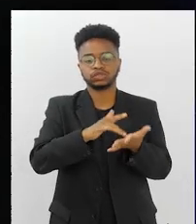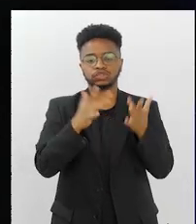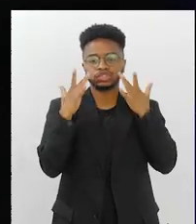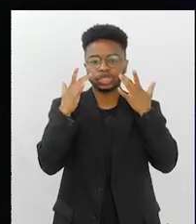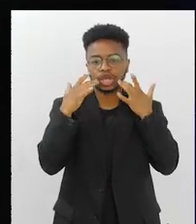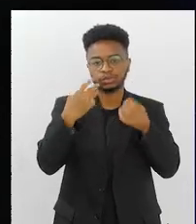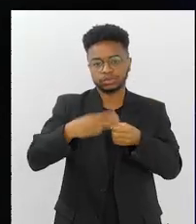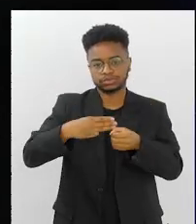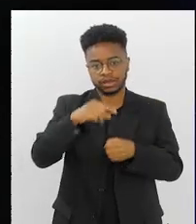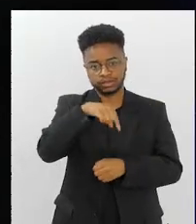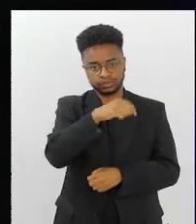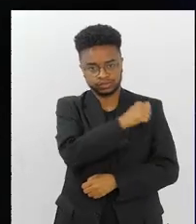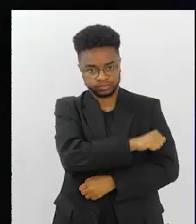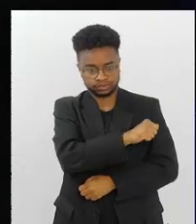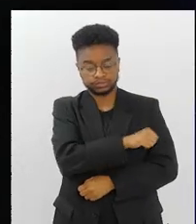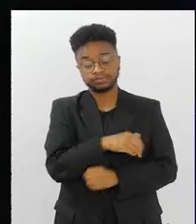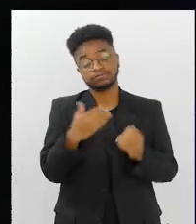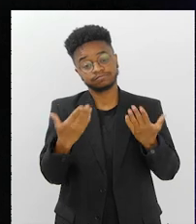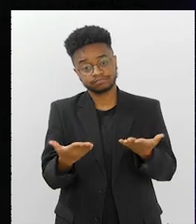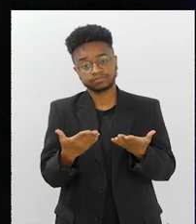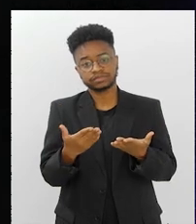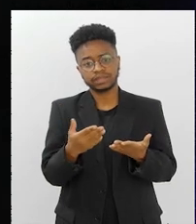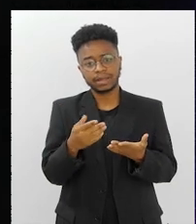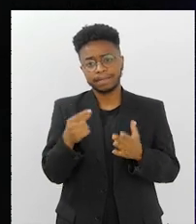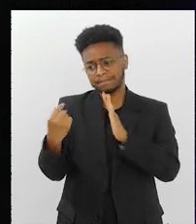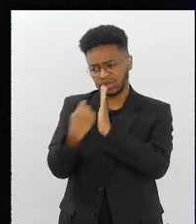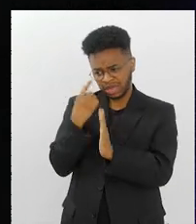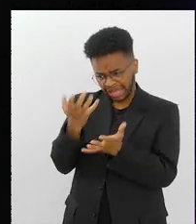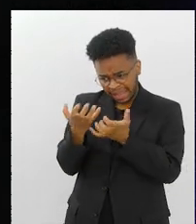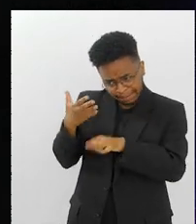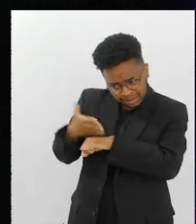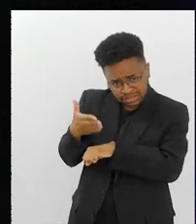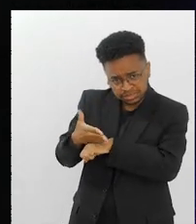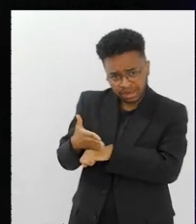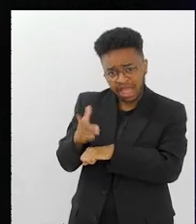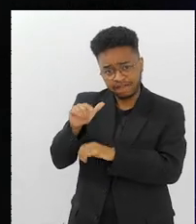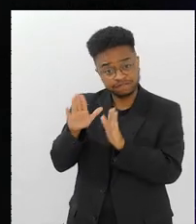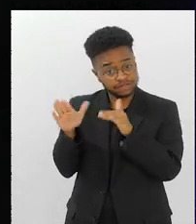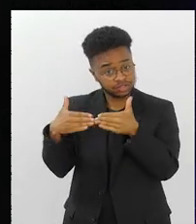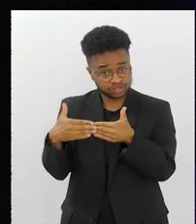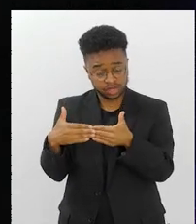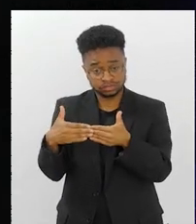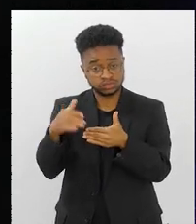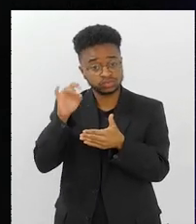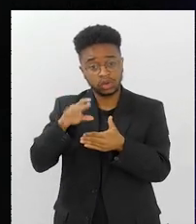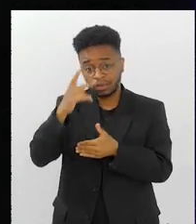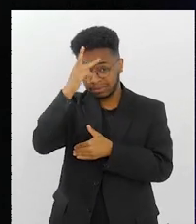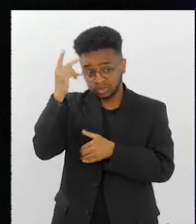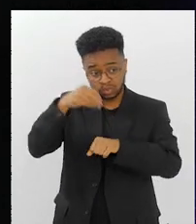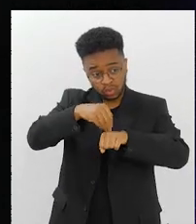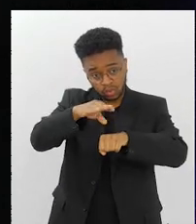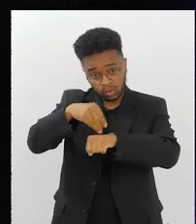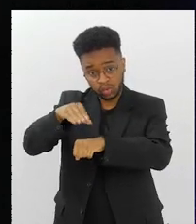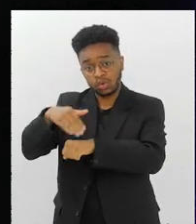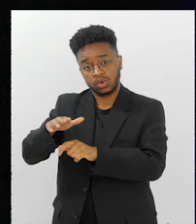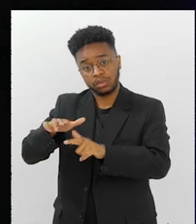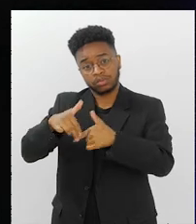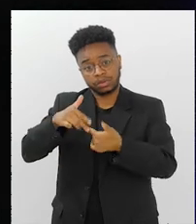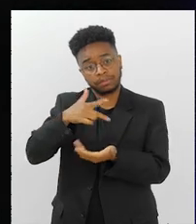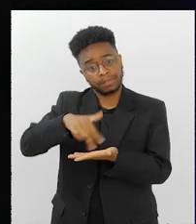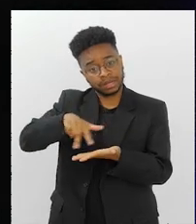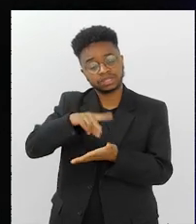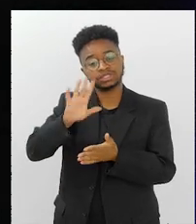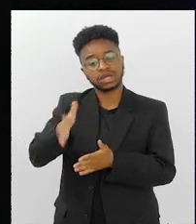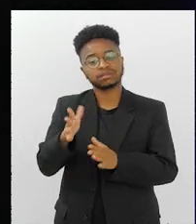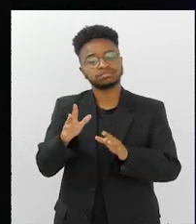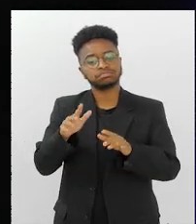do Rio né eh e aí quando ele falou você quer participar dessa audição interna vai ser uma audição fechada para pessoa indicadas por